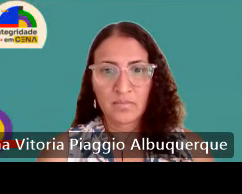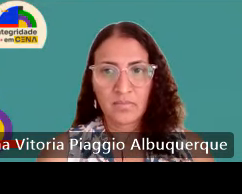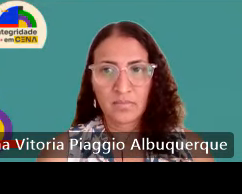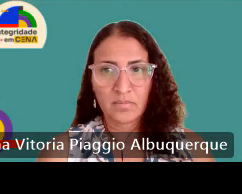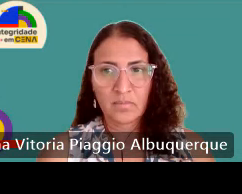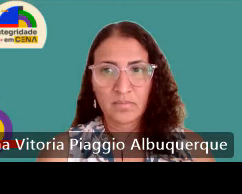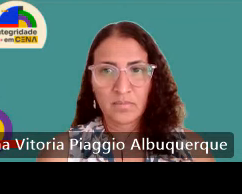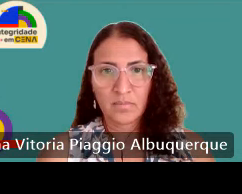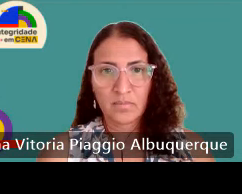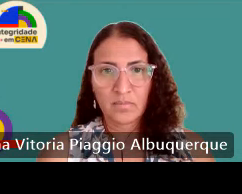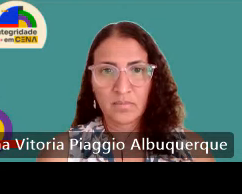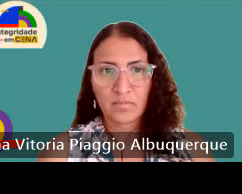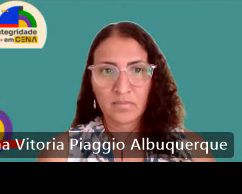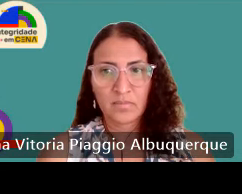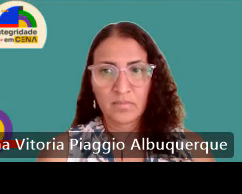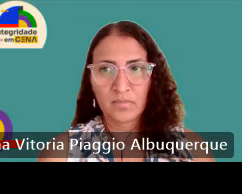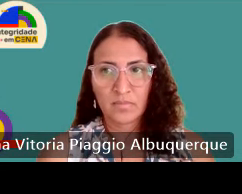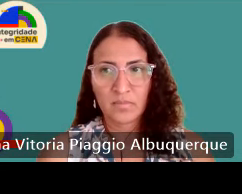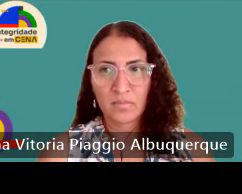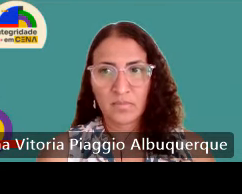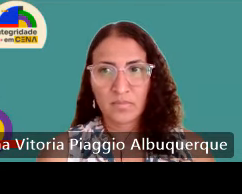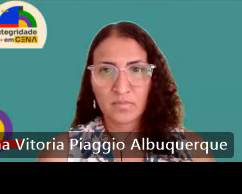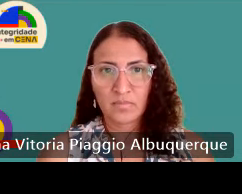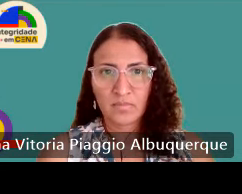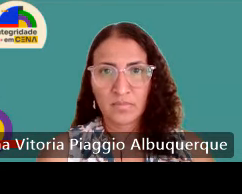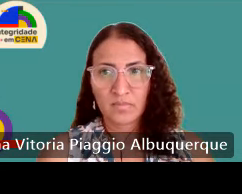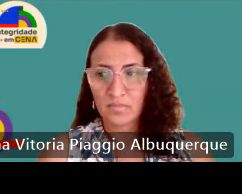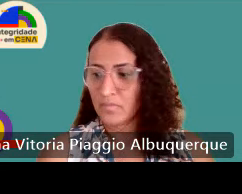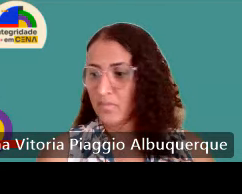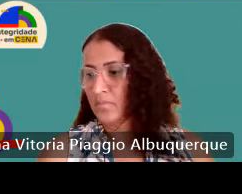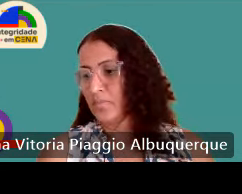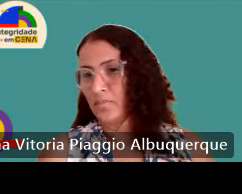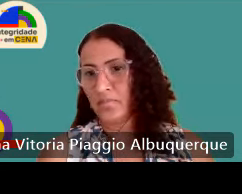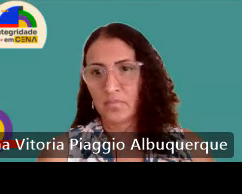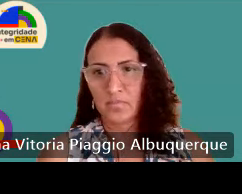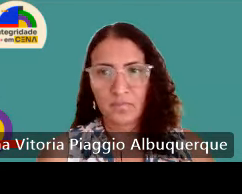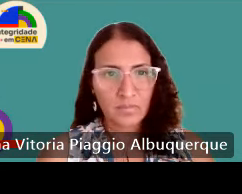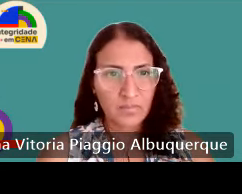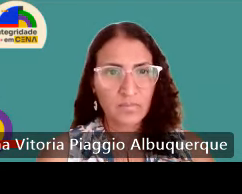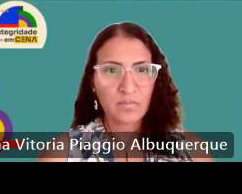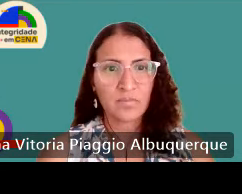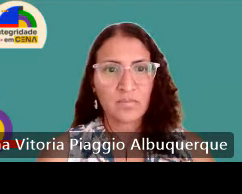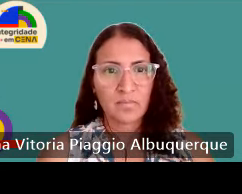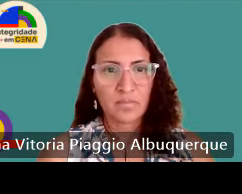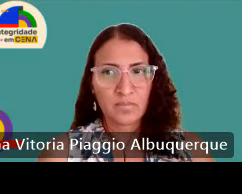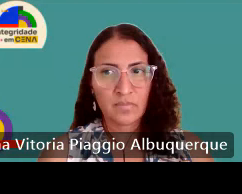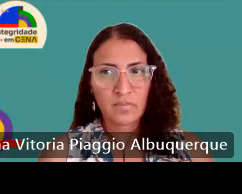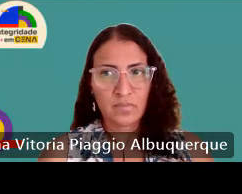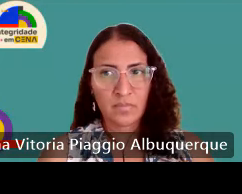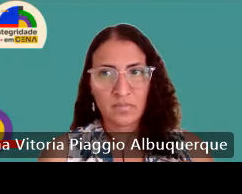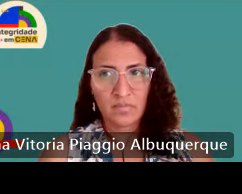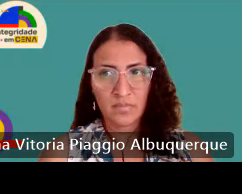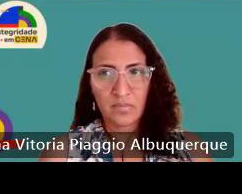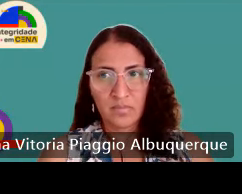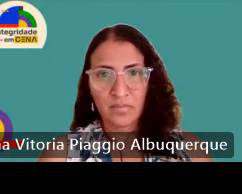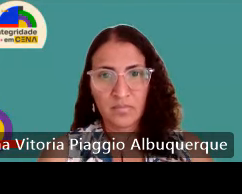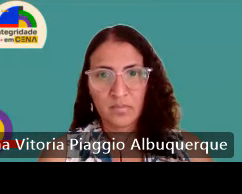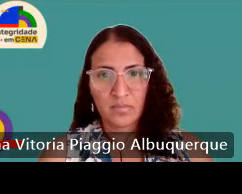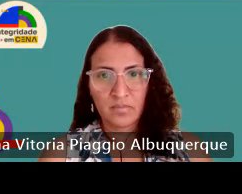com essa ação corretiva a gente pode também aprimorar os nossos processos né então a gente tem a a essa